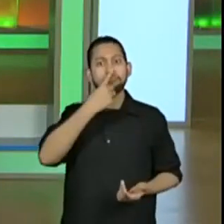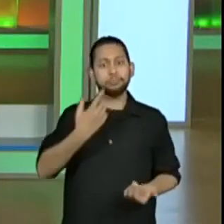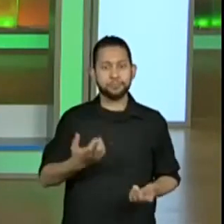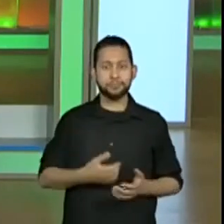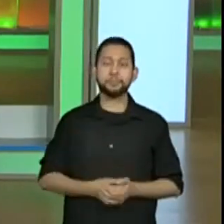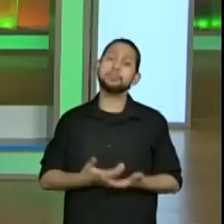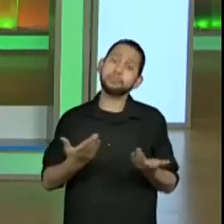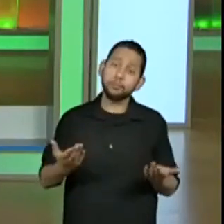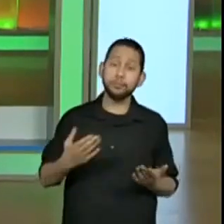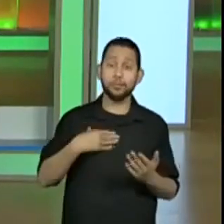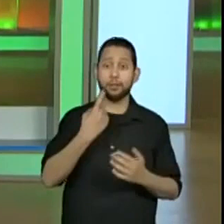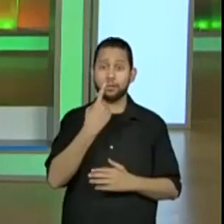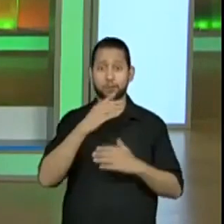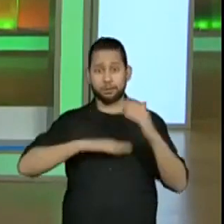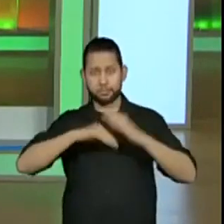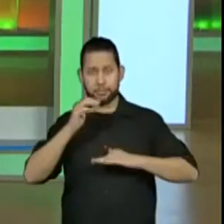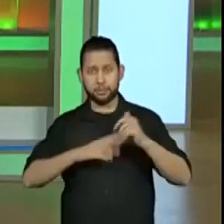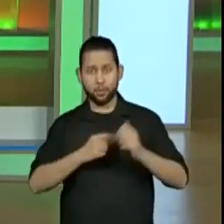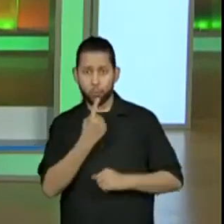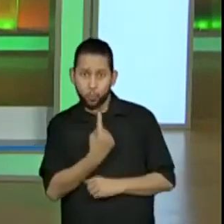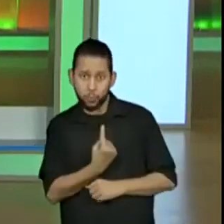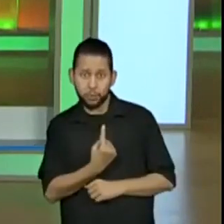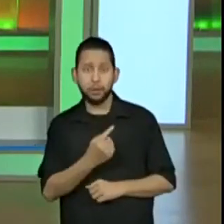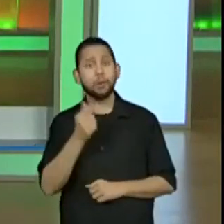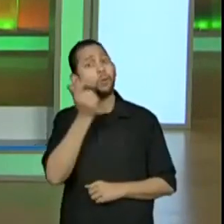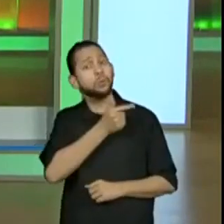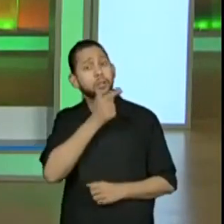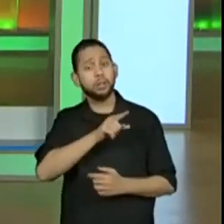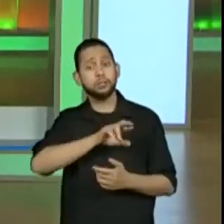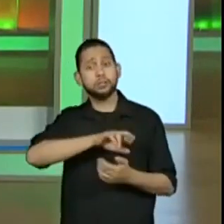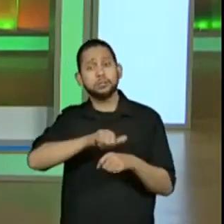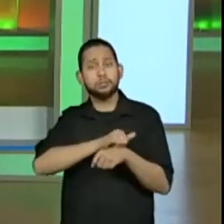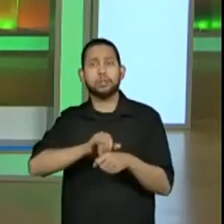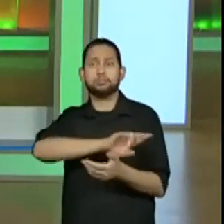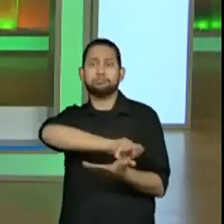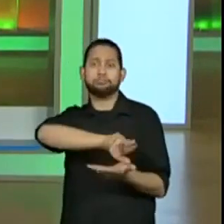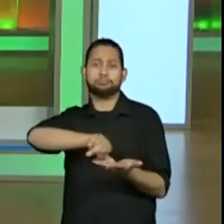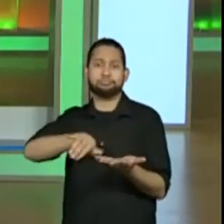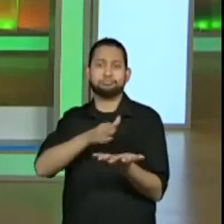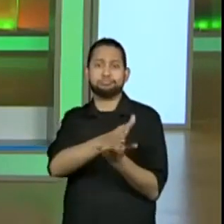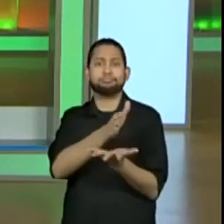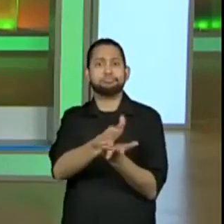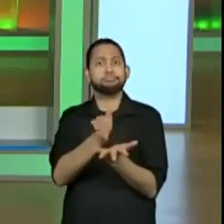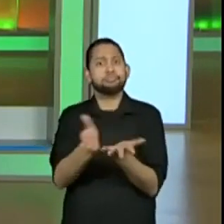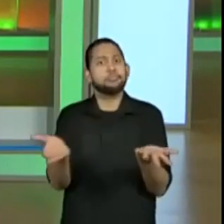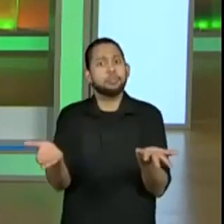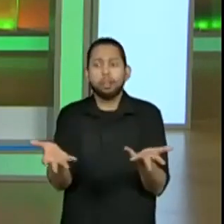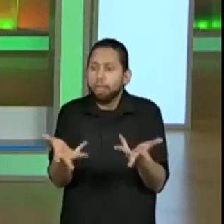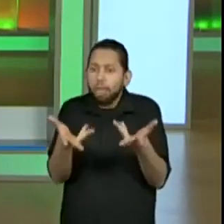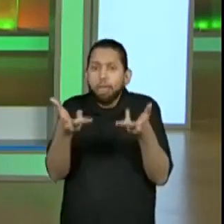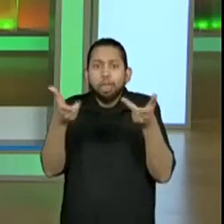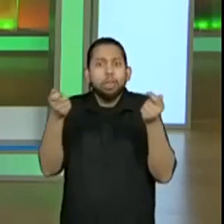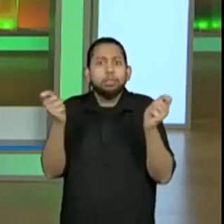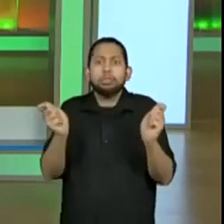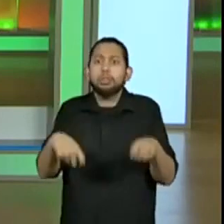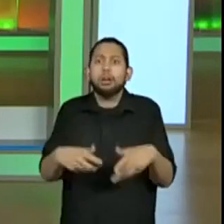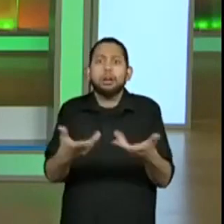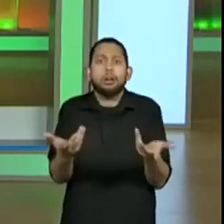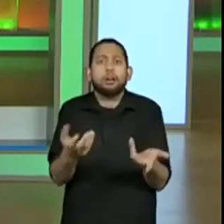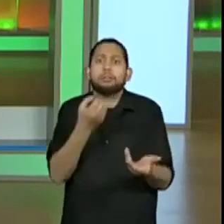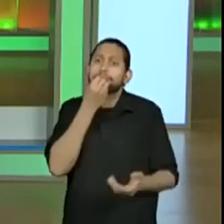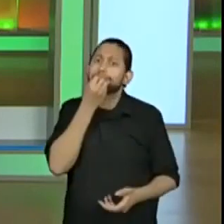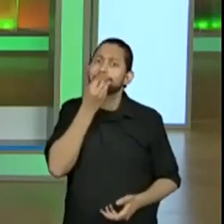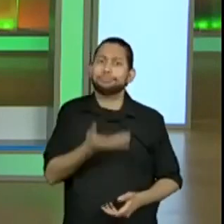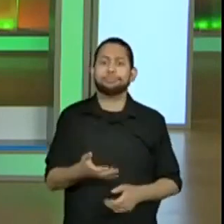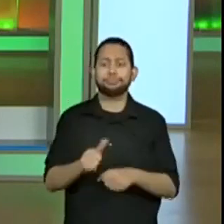atividades, não é? De uma habilidade verdade. Só, de diferentes formas, com diferentes materiais. É uma riqueza, não é verdade? Sim. É uma riqueza